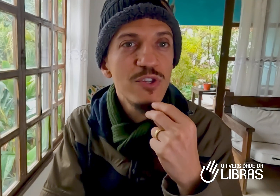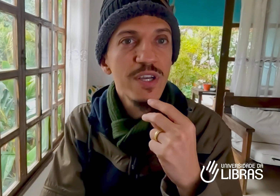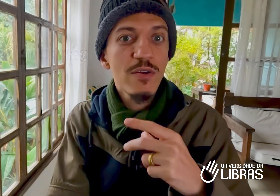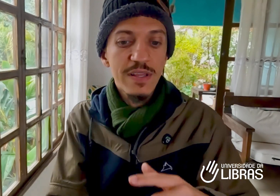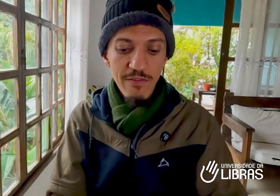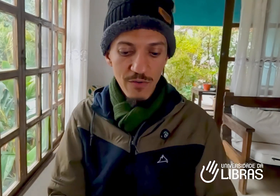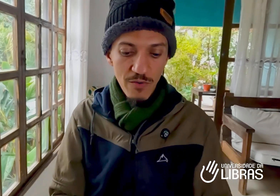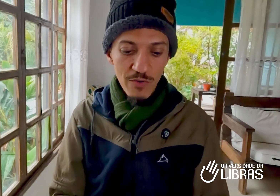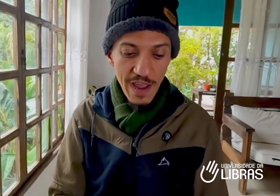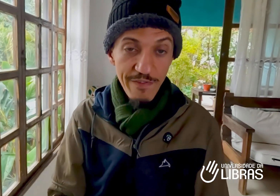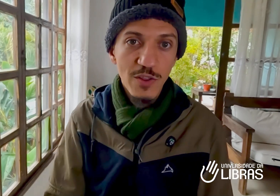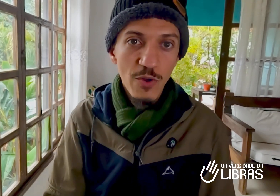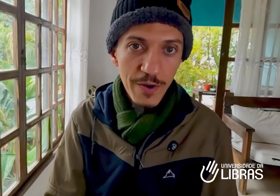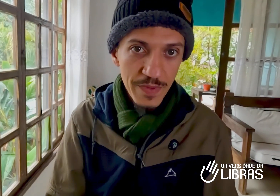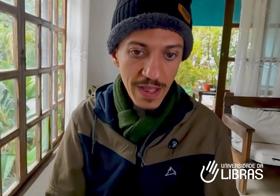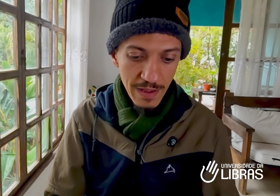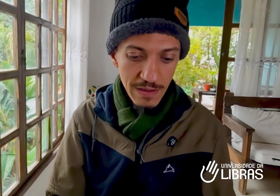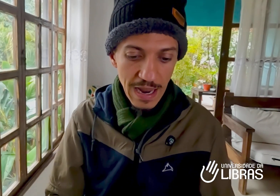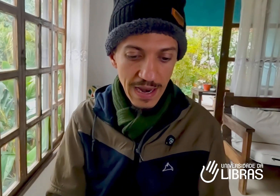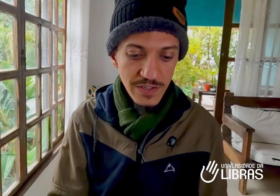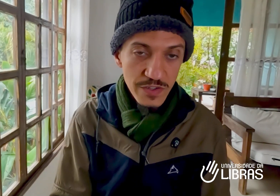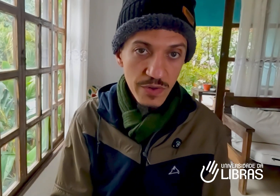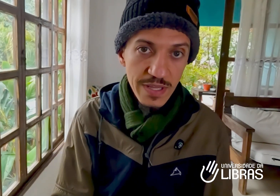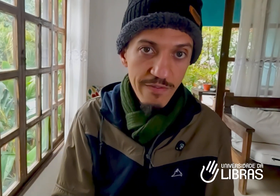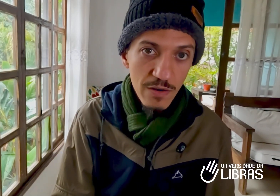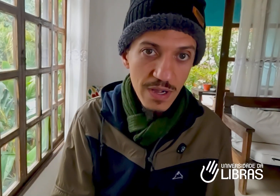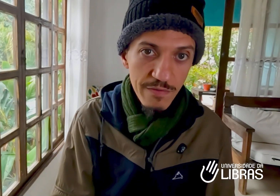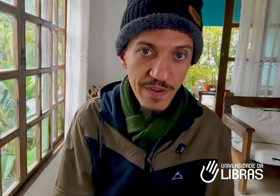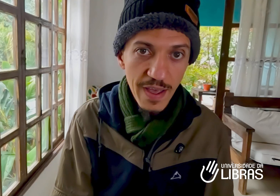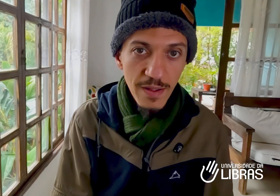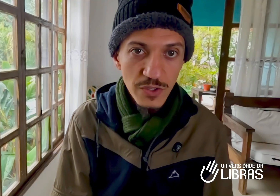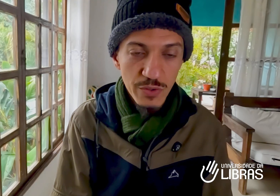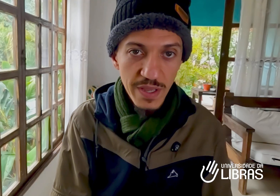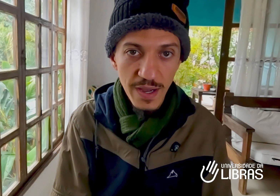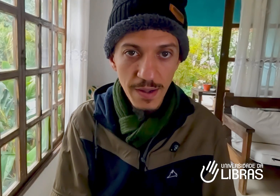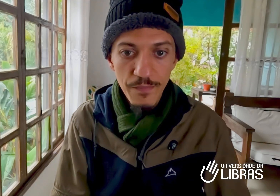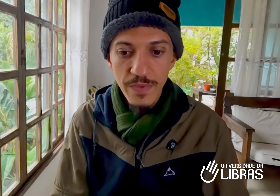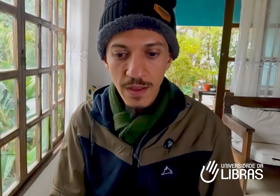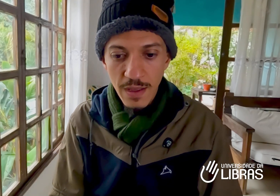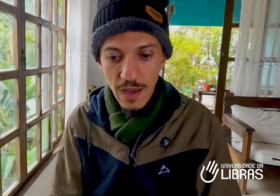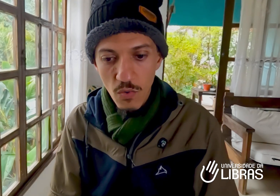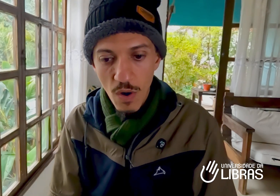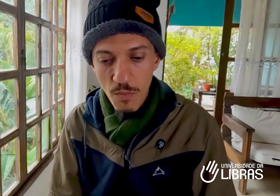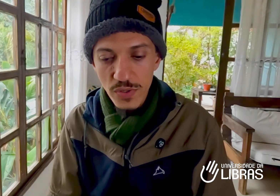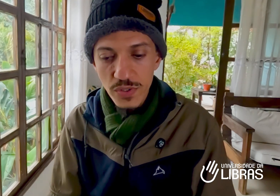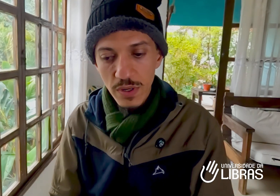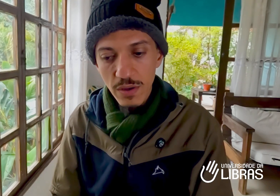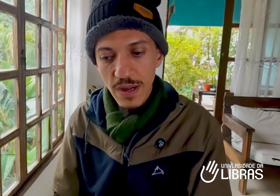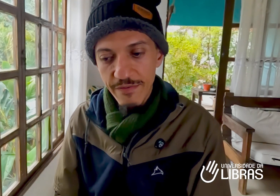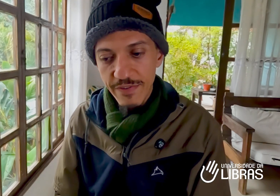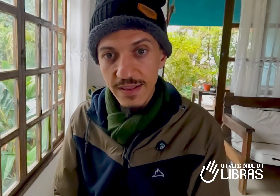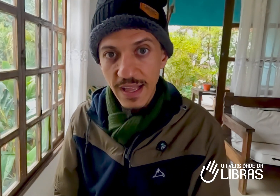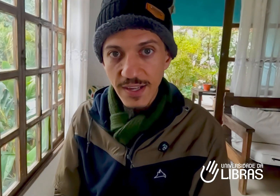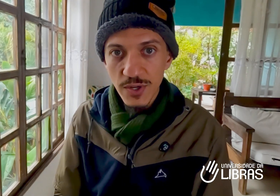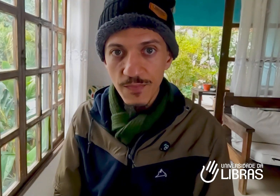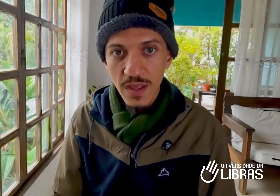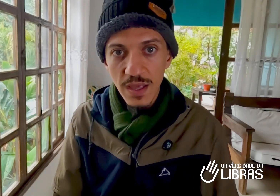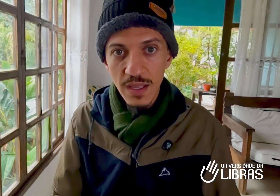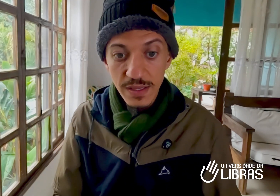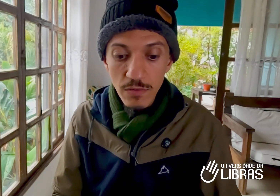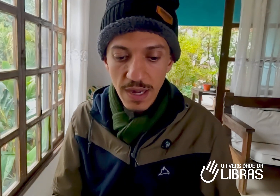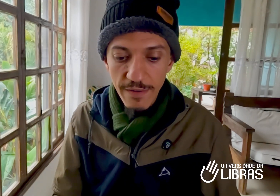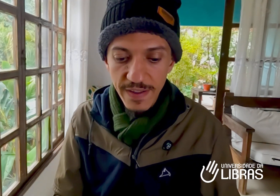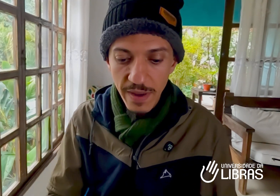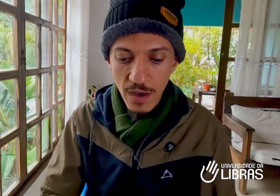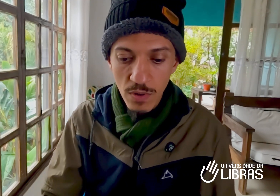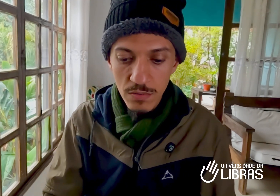teve um dia que eu estava no refeitório, né? Lá eles faziam o intervalo do café de manhã, o almoço e o café da tarde, e